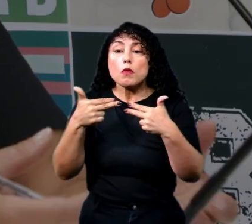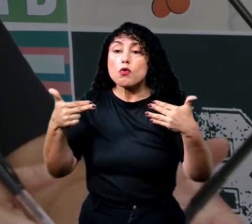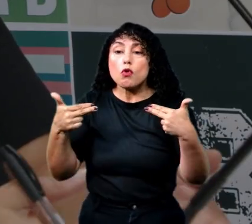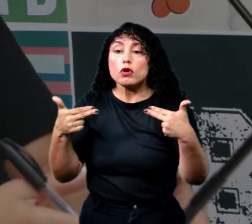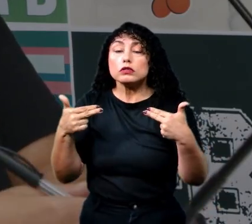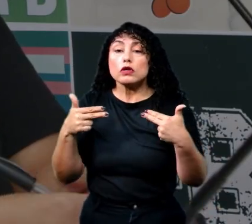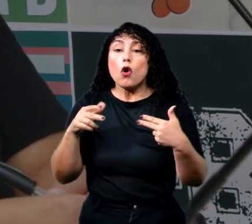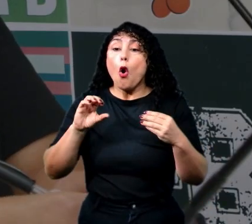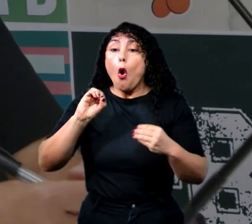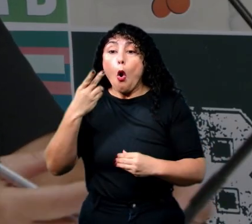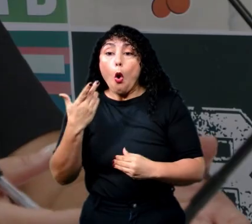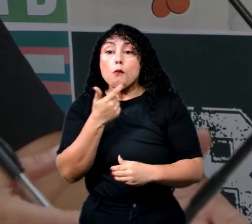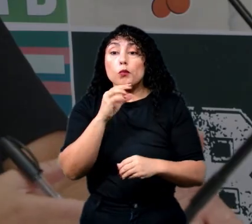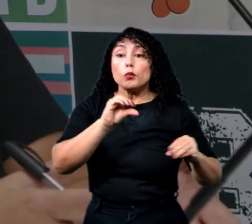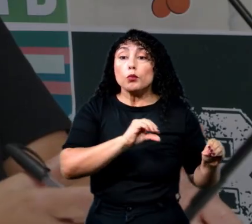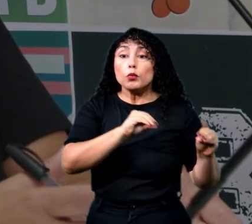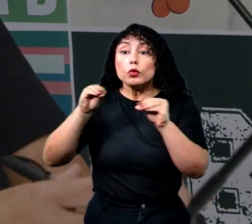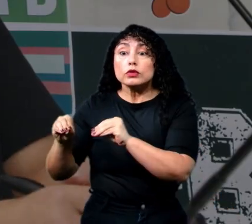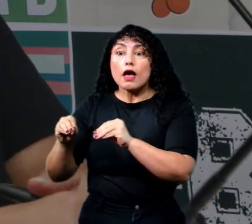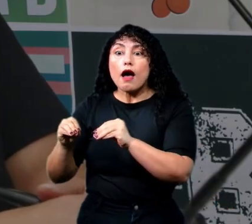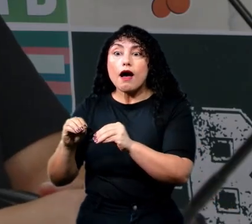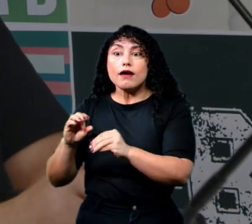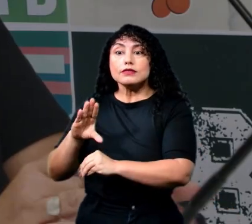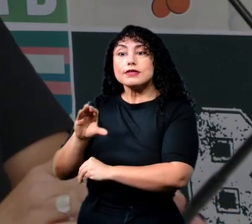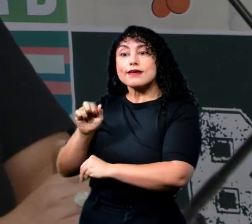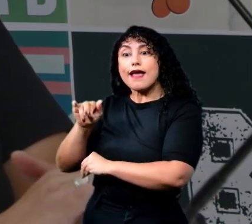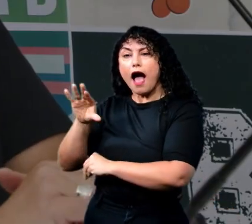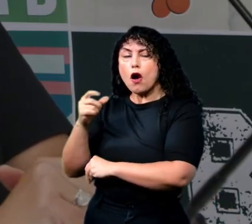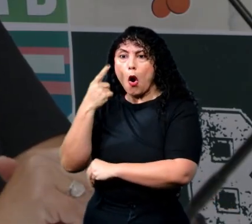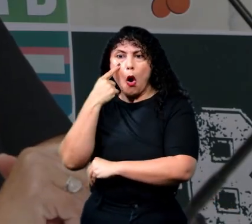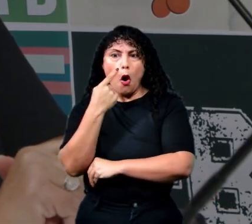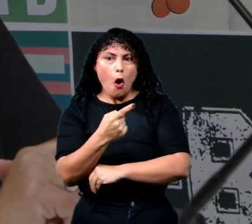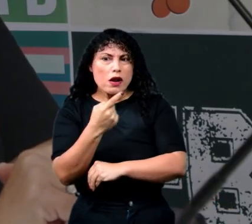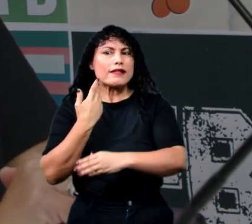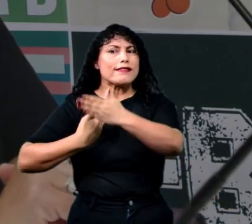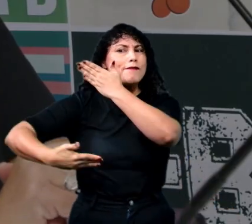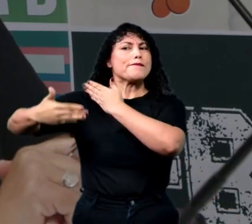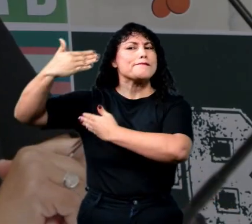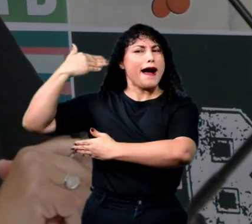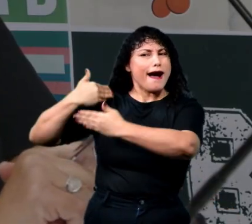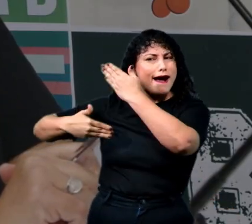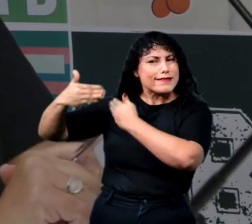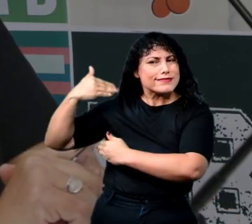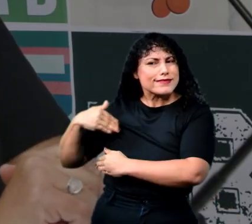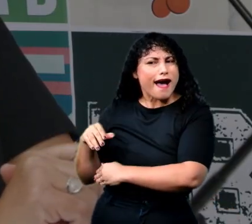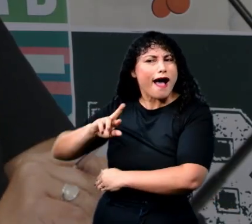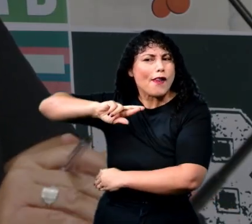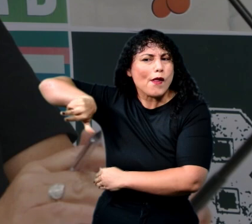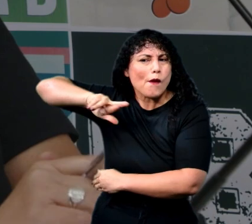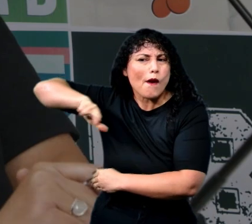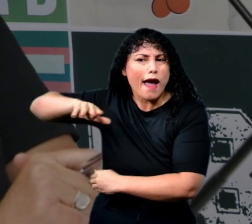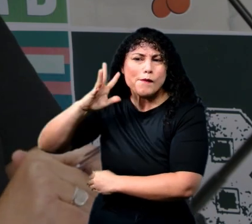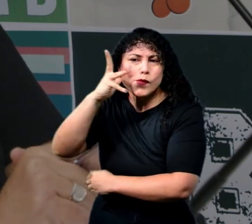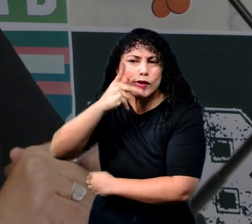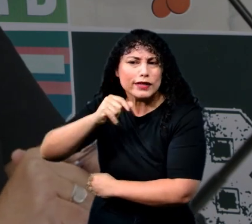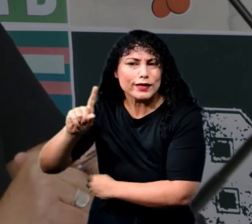mesmo um cargo, a pessoa vai olhar e vai ficar, olha, espera aí que essa pessoa tem um passado aqui que não foi muito